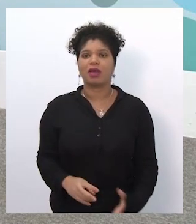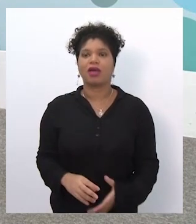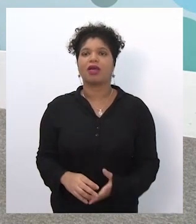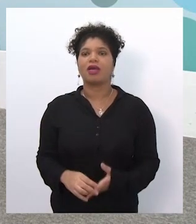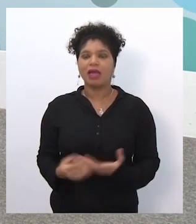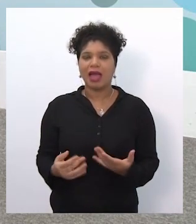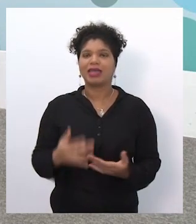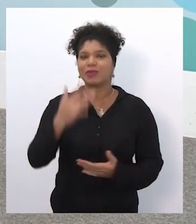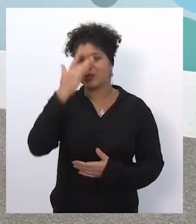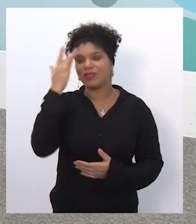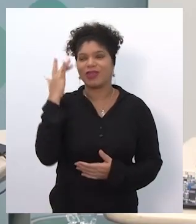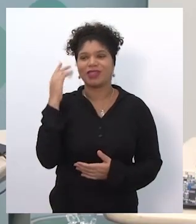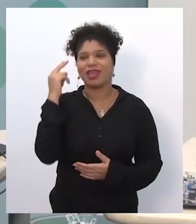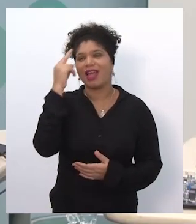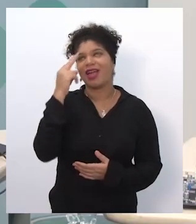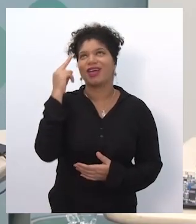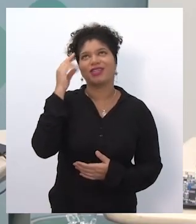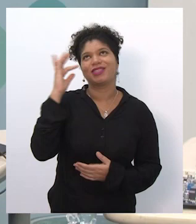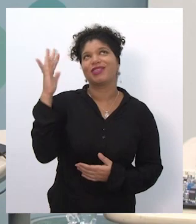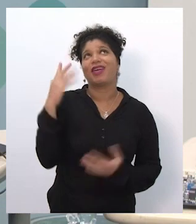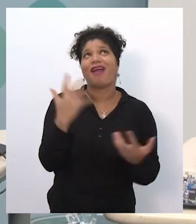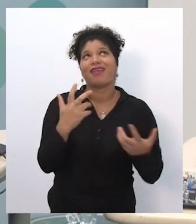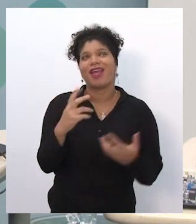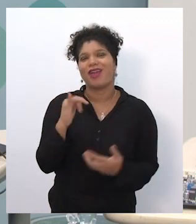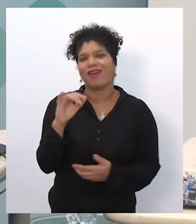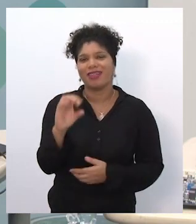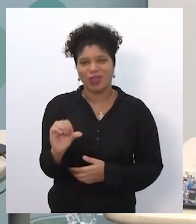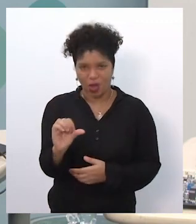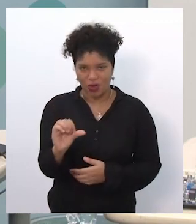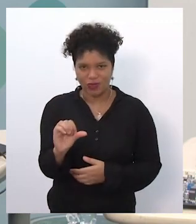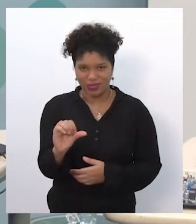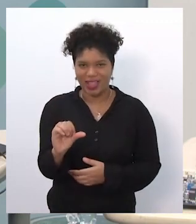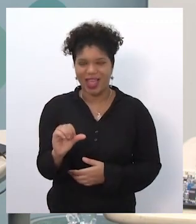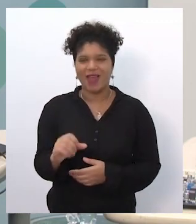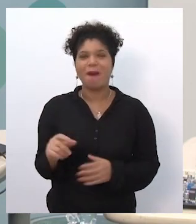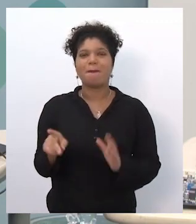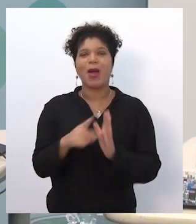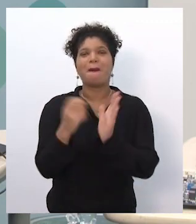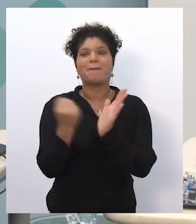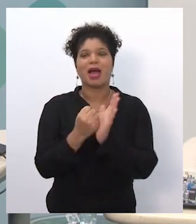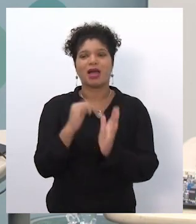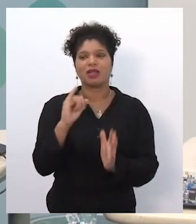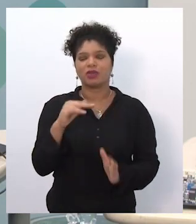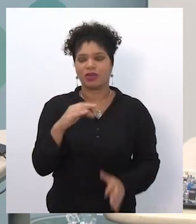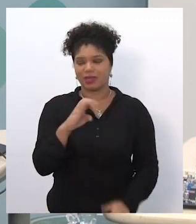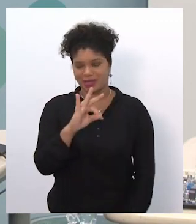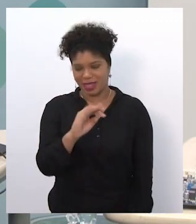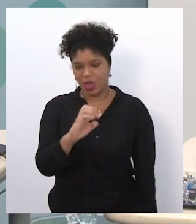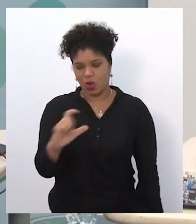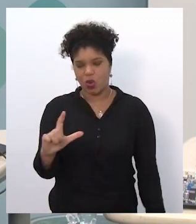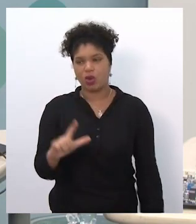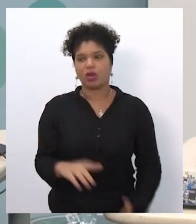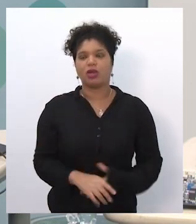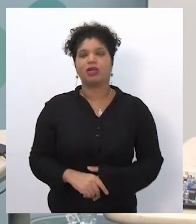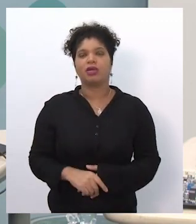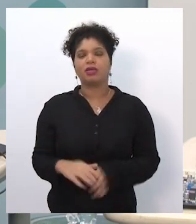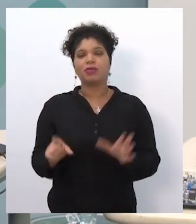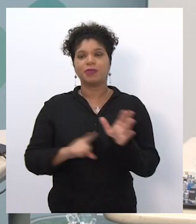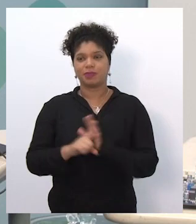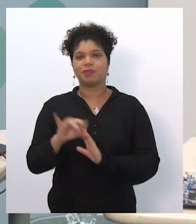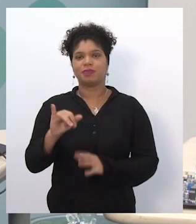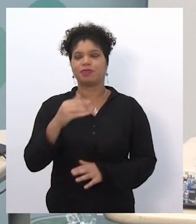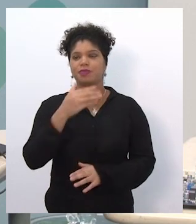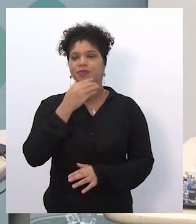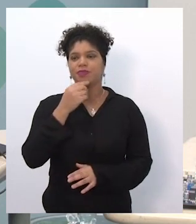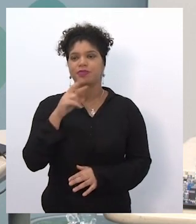i9, que é o sonho. E aí tem uma outra aqui que eu vou deixar aqui a pergunta, Rodrigo, se você quiser falar. Tem algumas